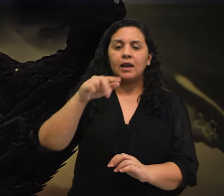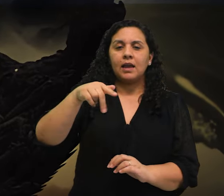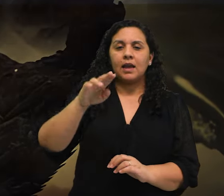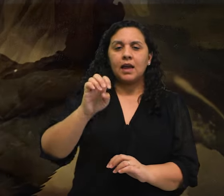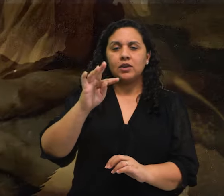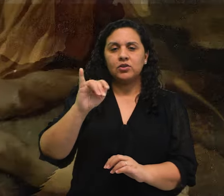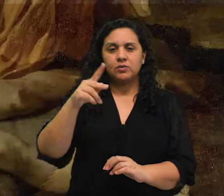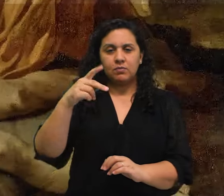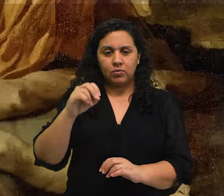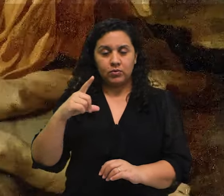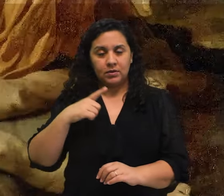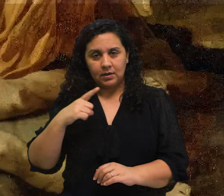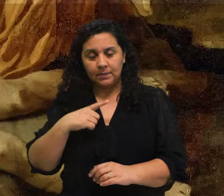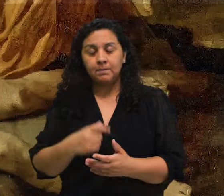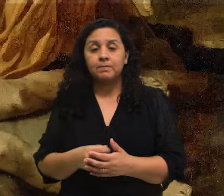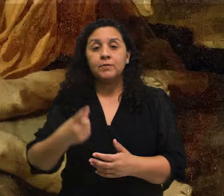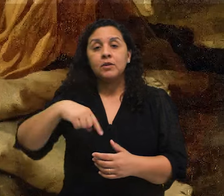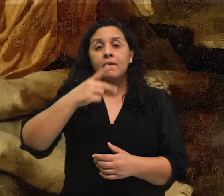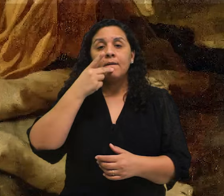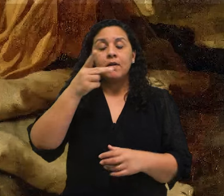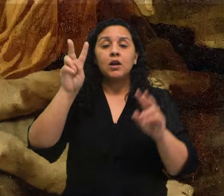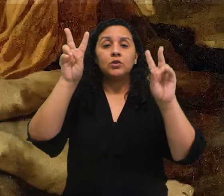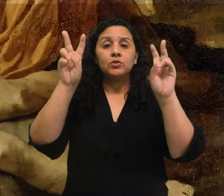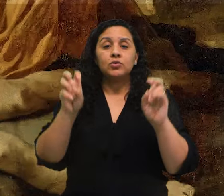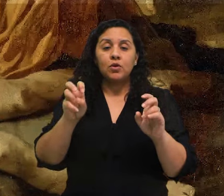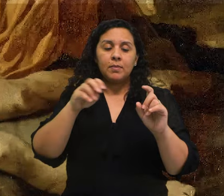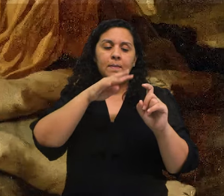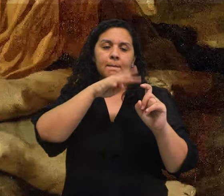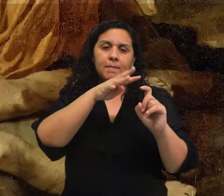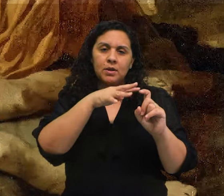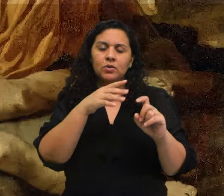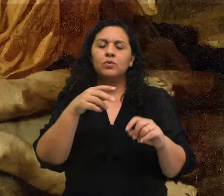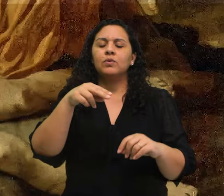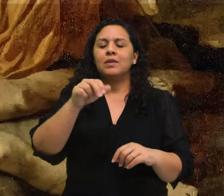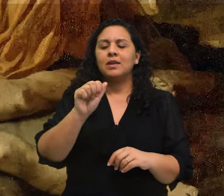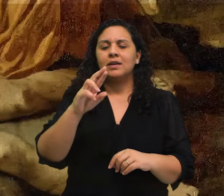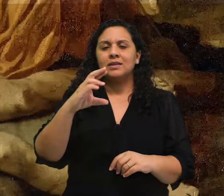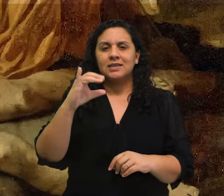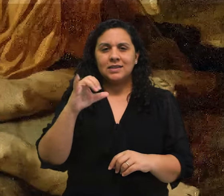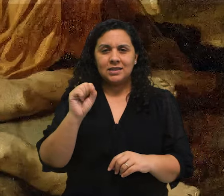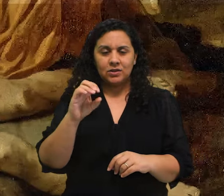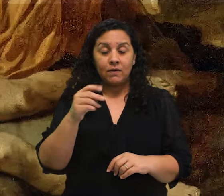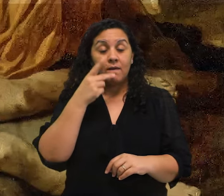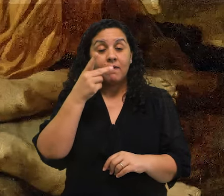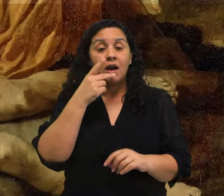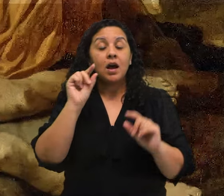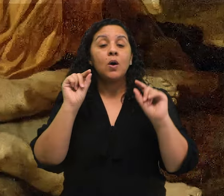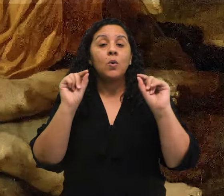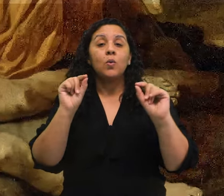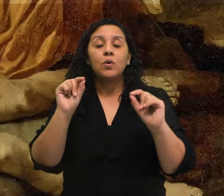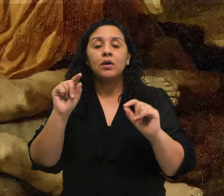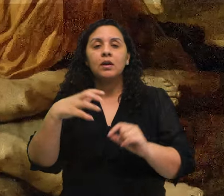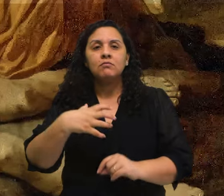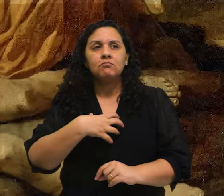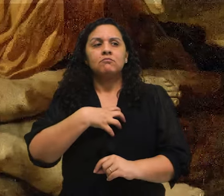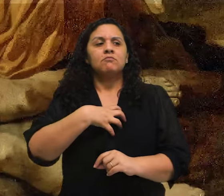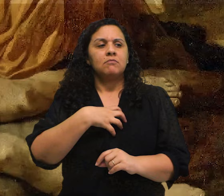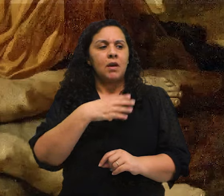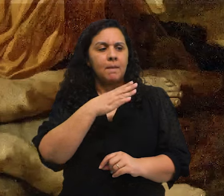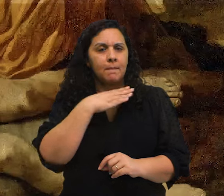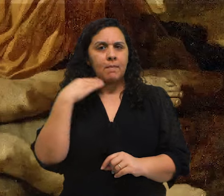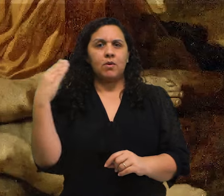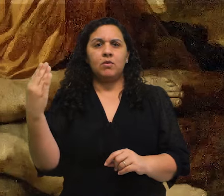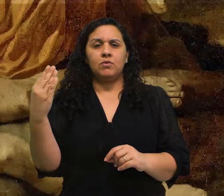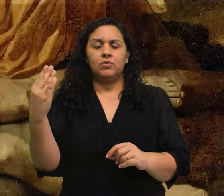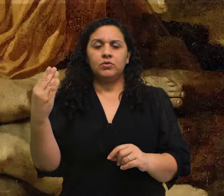arquétipo tem. Então, quando a gente fala da mitologia de Narciso, a gente está falando sim do instinto de